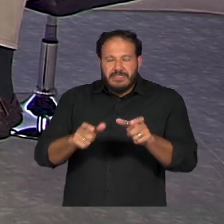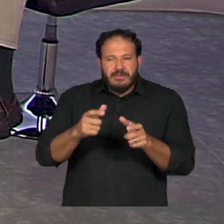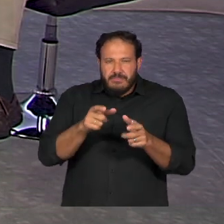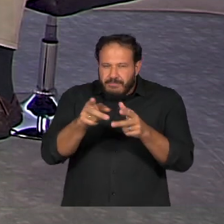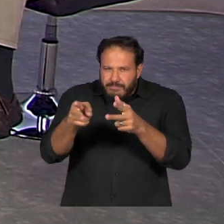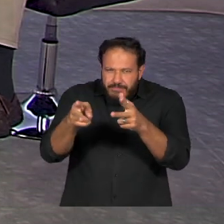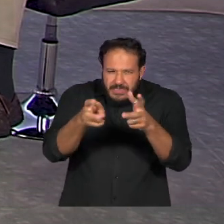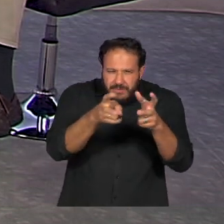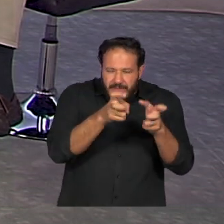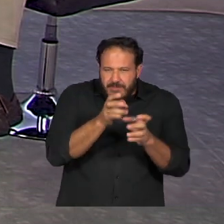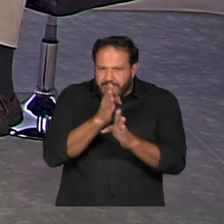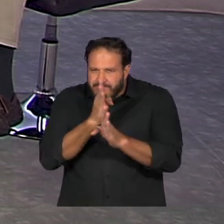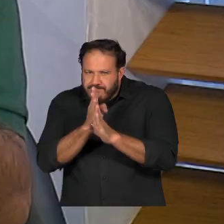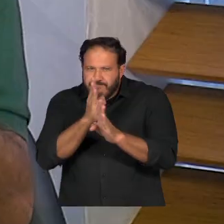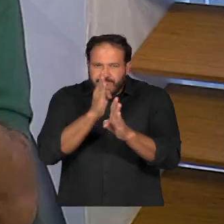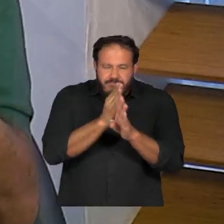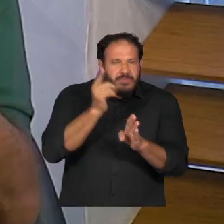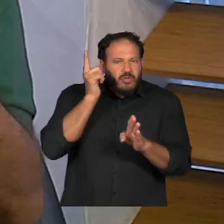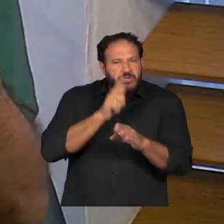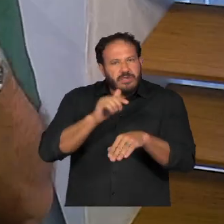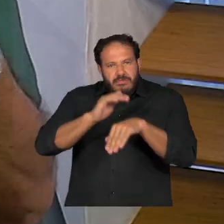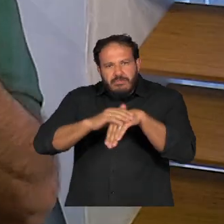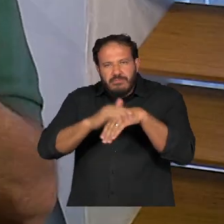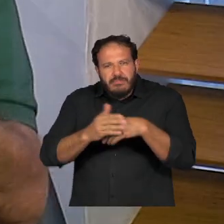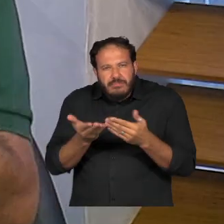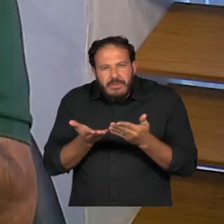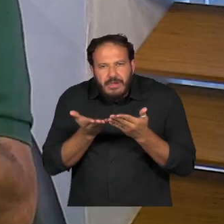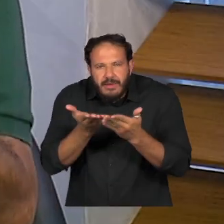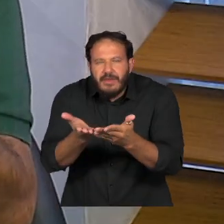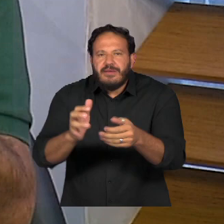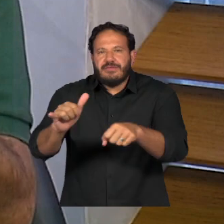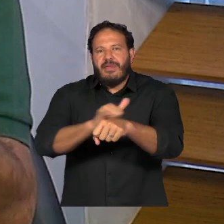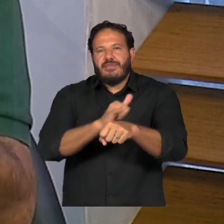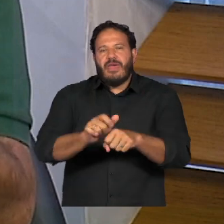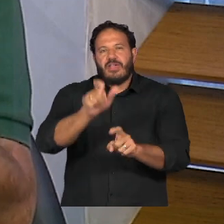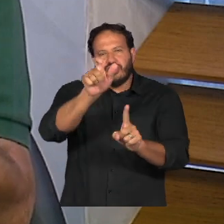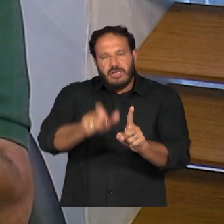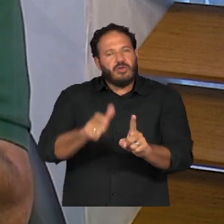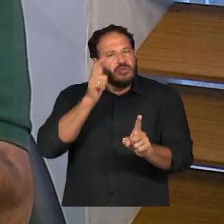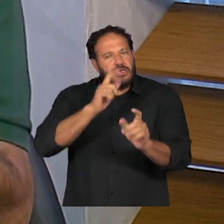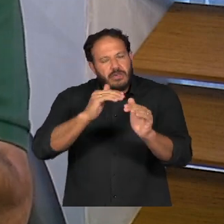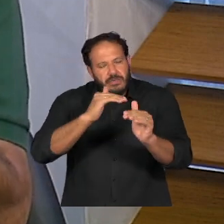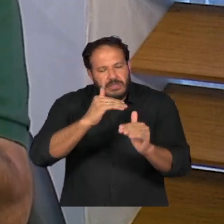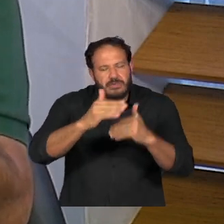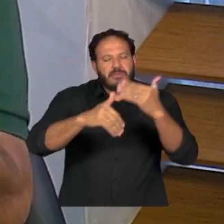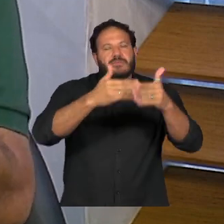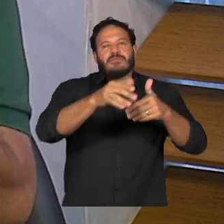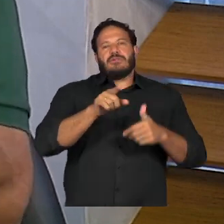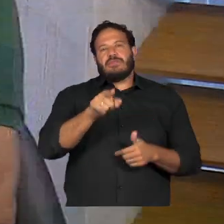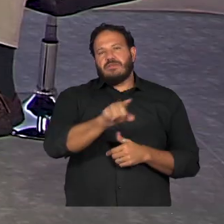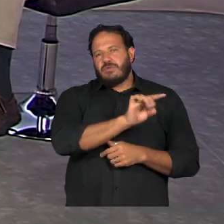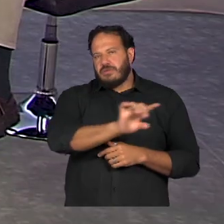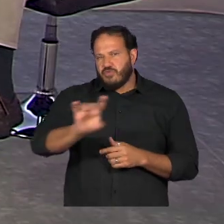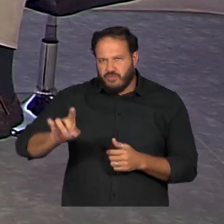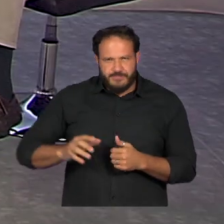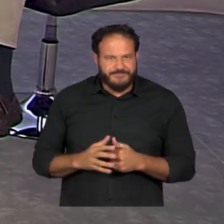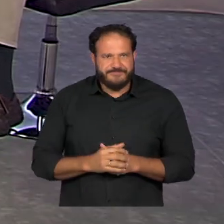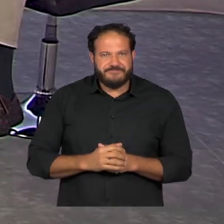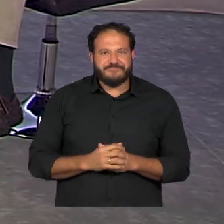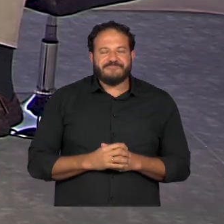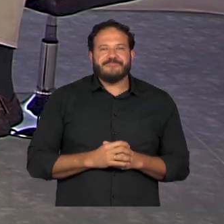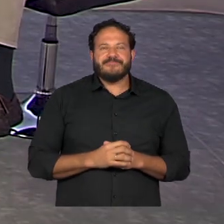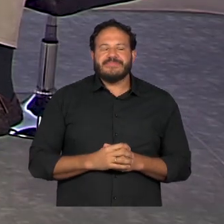identificado e oferecido a ele os instrumentos para que ele evolua dentro dessa trilha